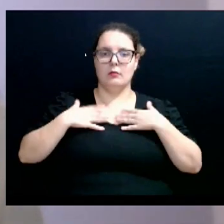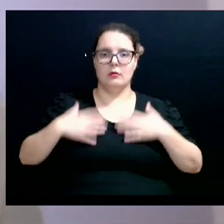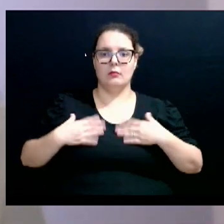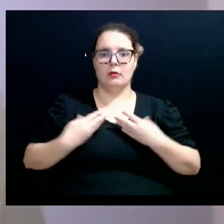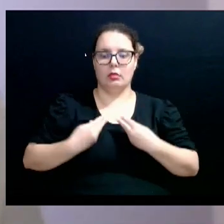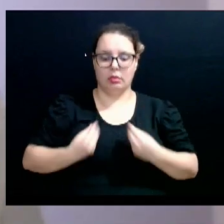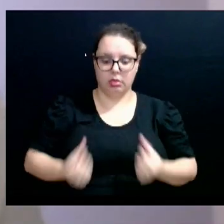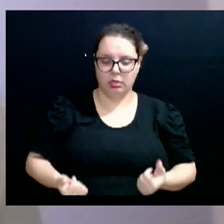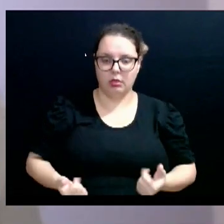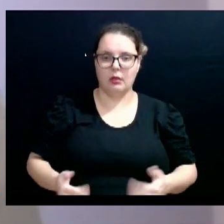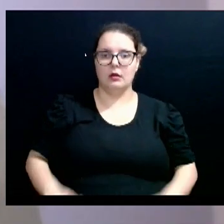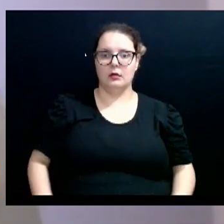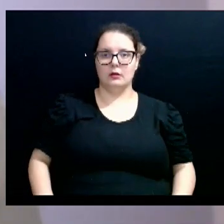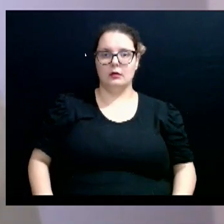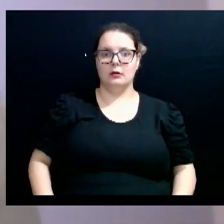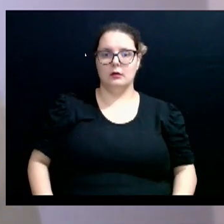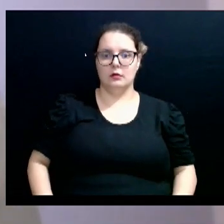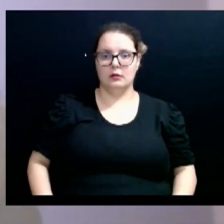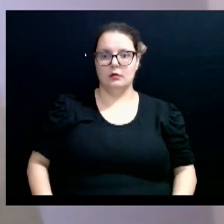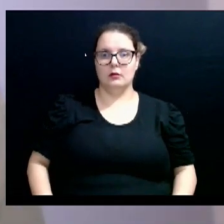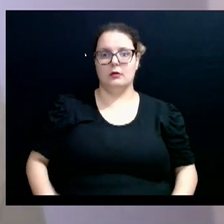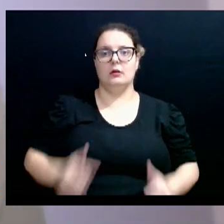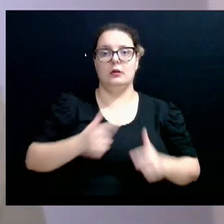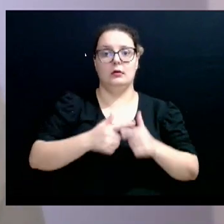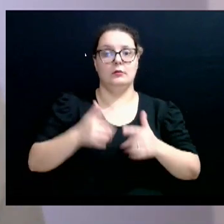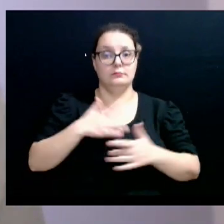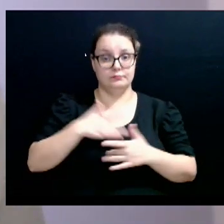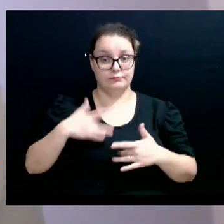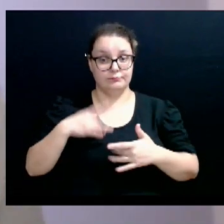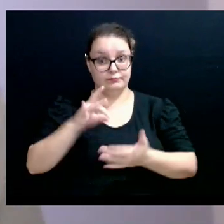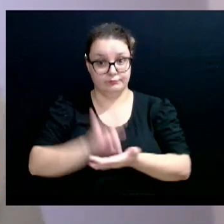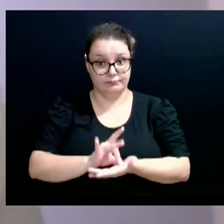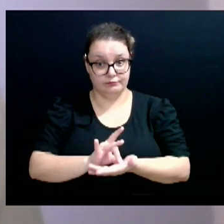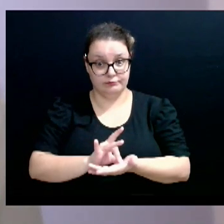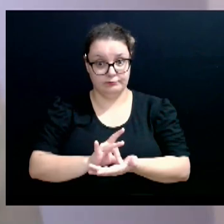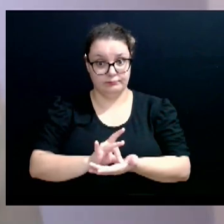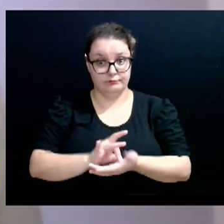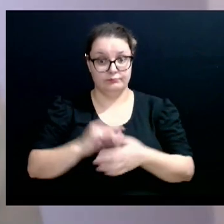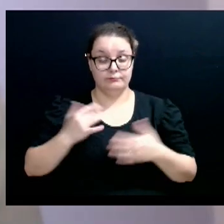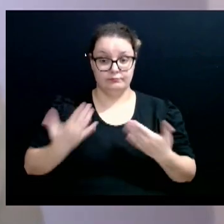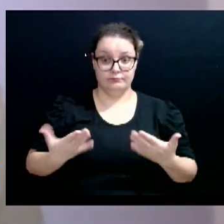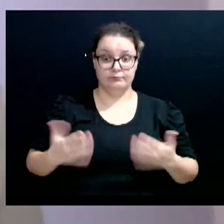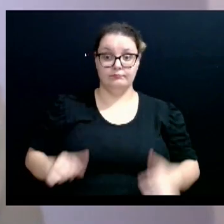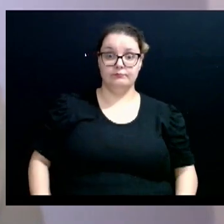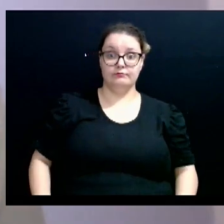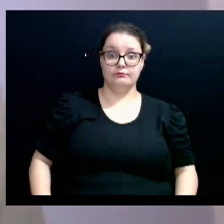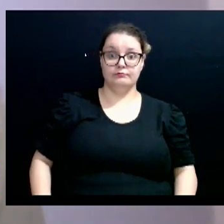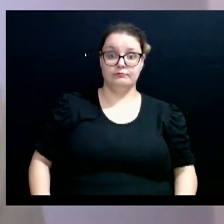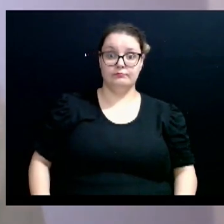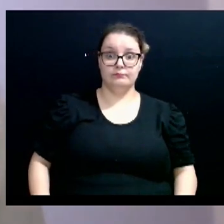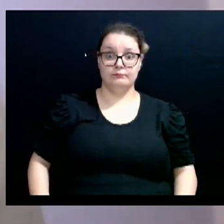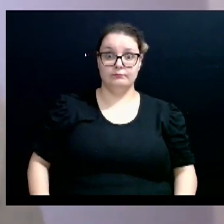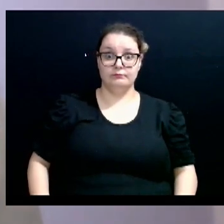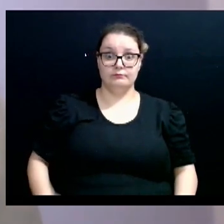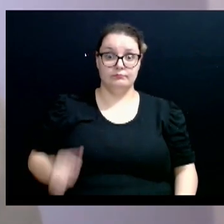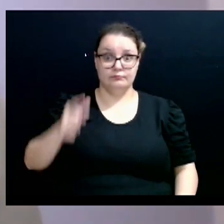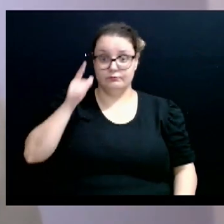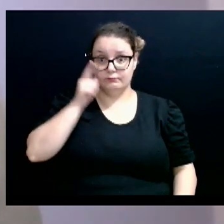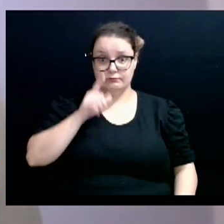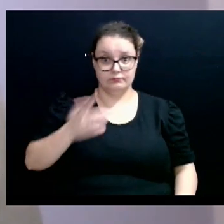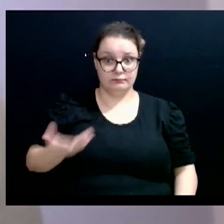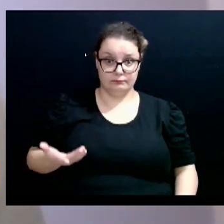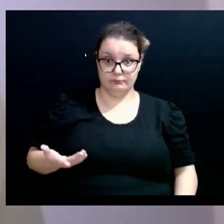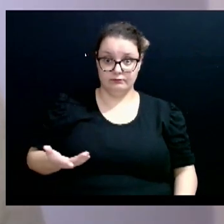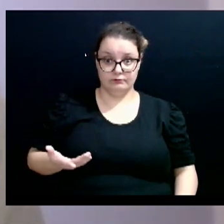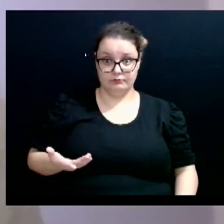assim, a vir problemas de saúde realmente. Então, ela, às vezes, ela não consegue também, ela tem que buscar nela